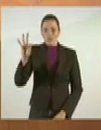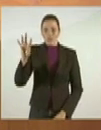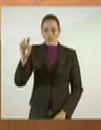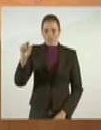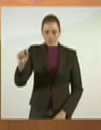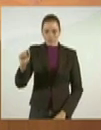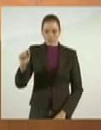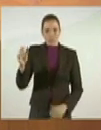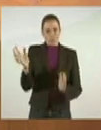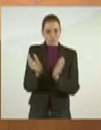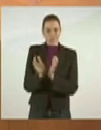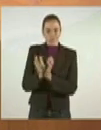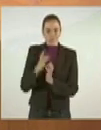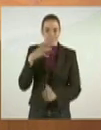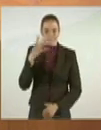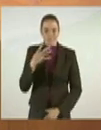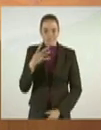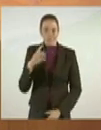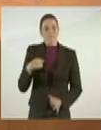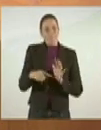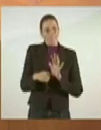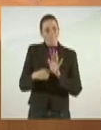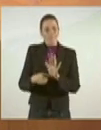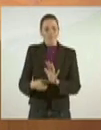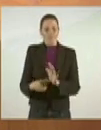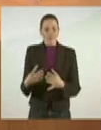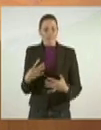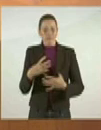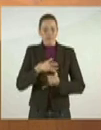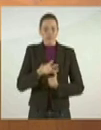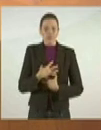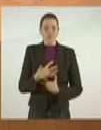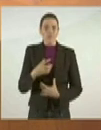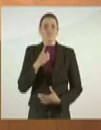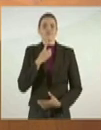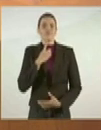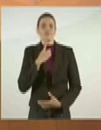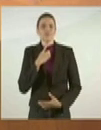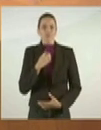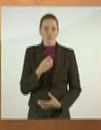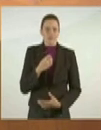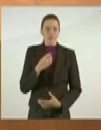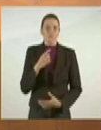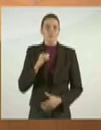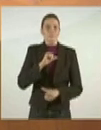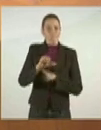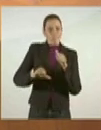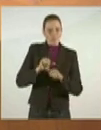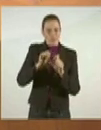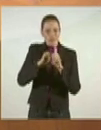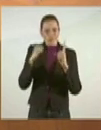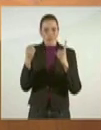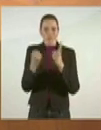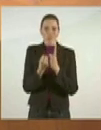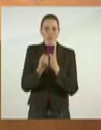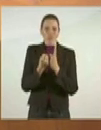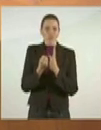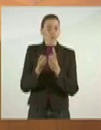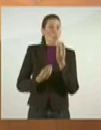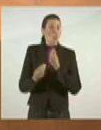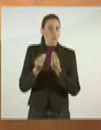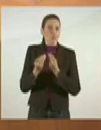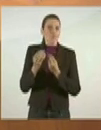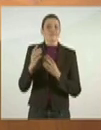anseios nós como educadores de transformação da sociedade através da educação e no verso de